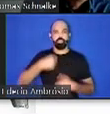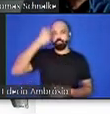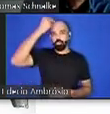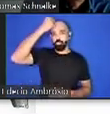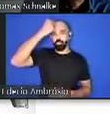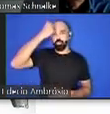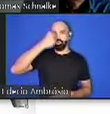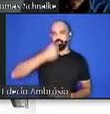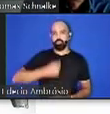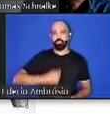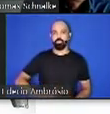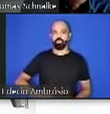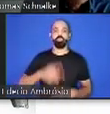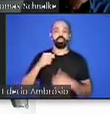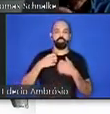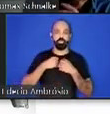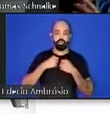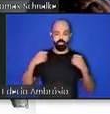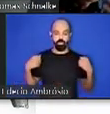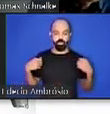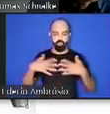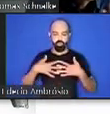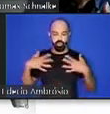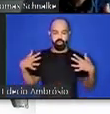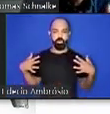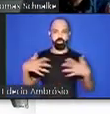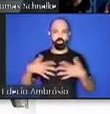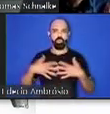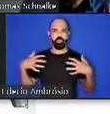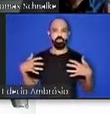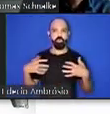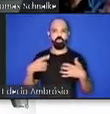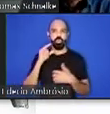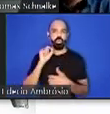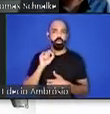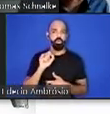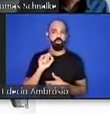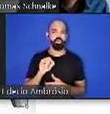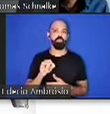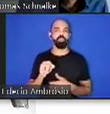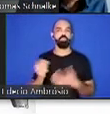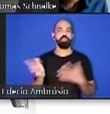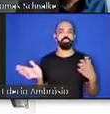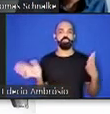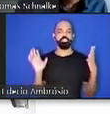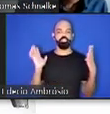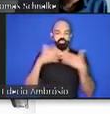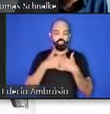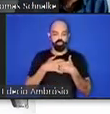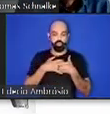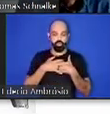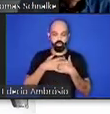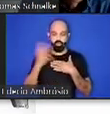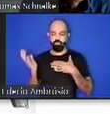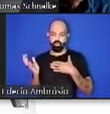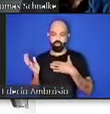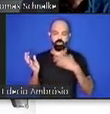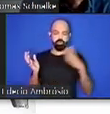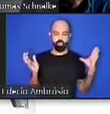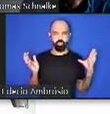que significa que a nossa visão é levada de fora para dentro, e essa é uma estratégia